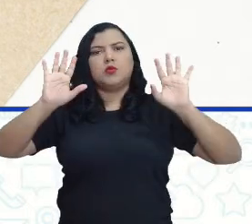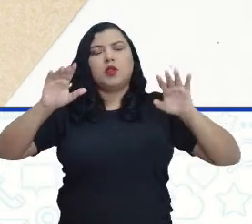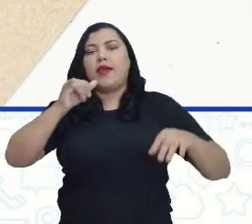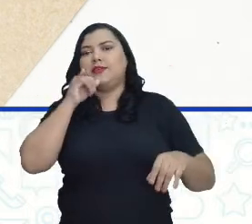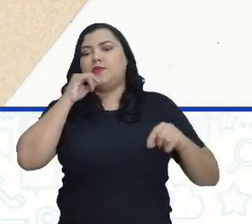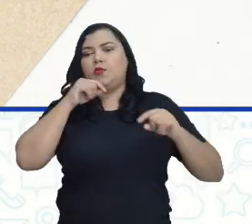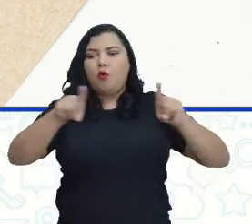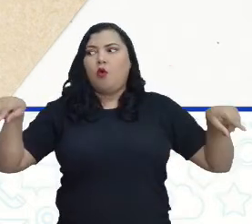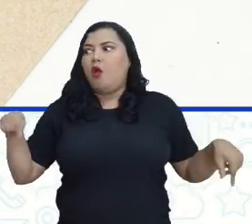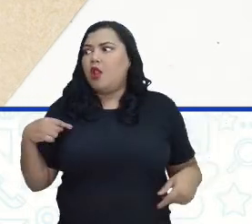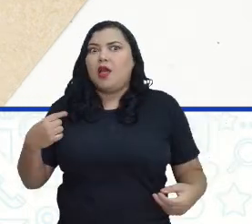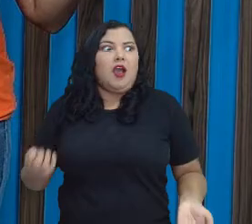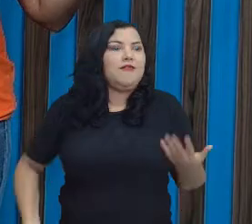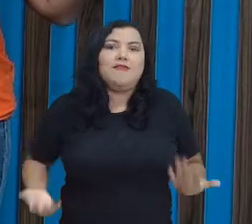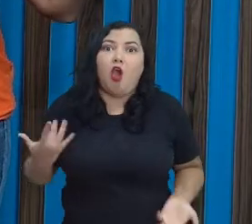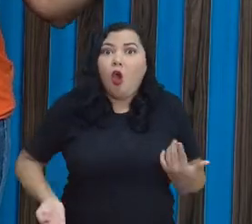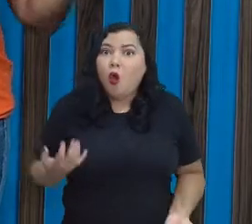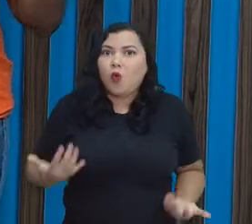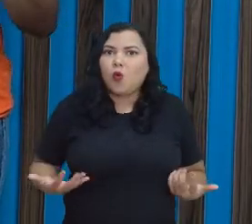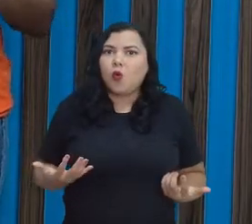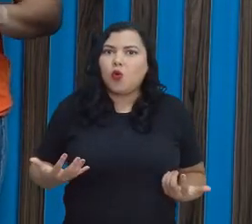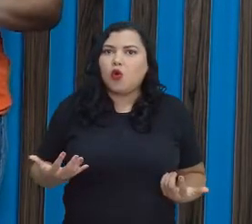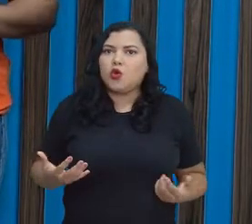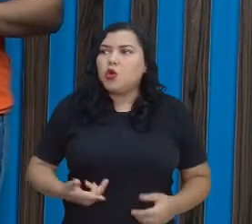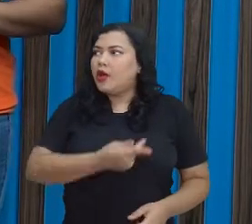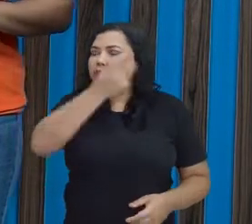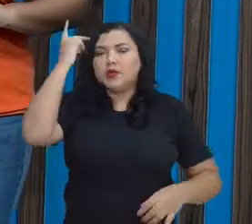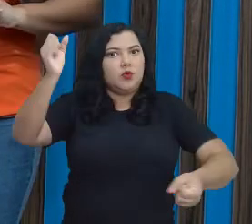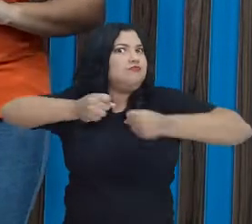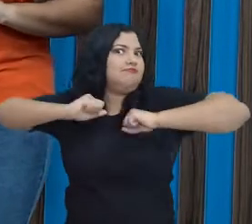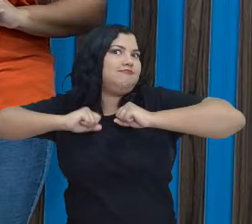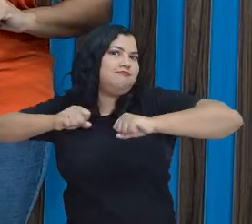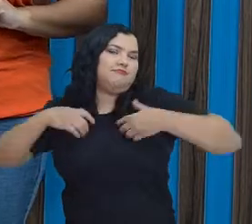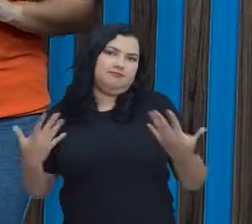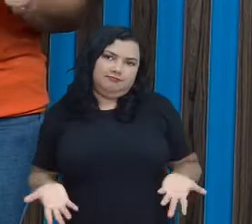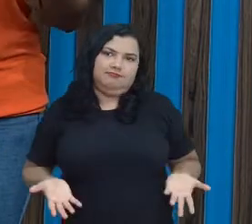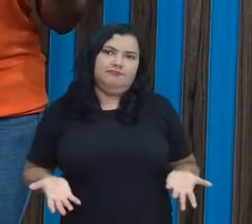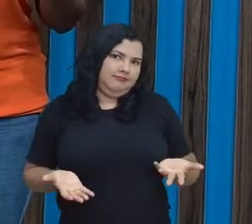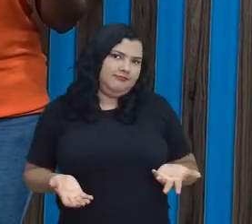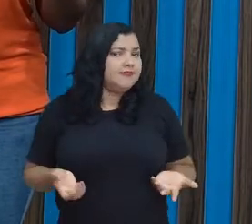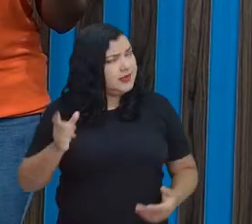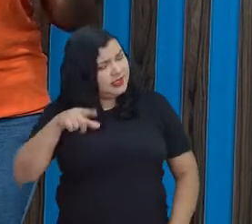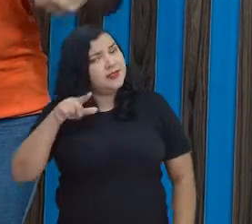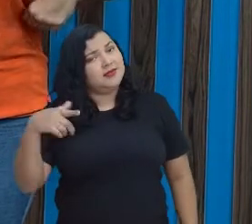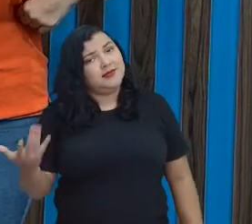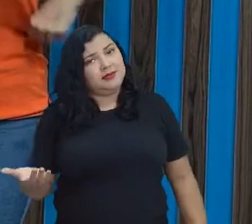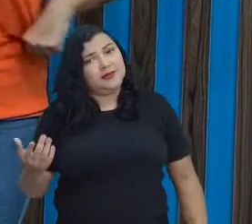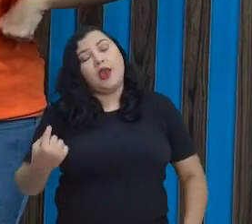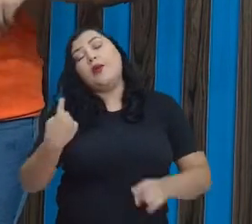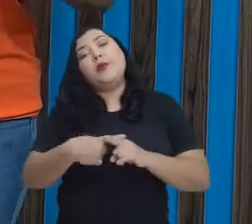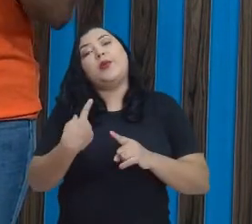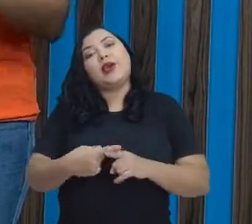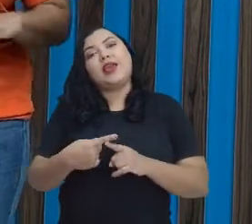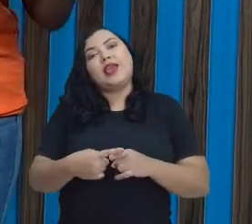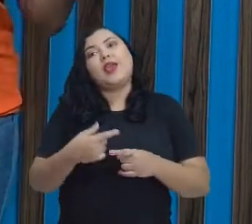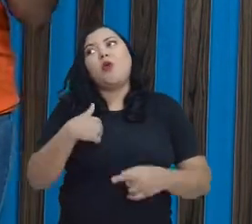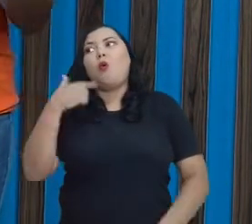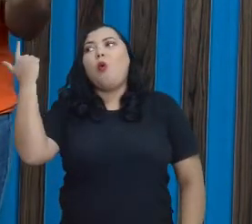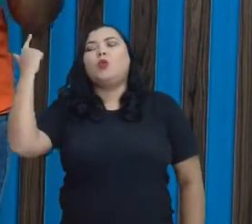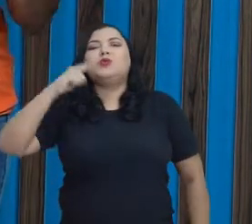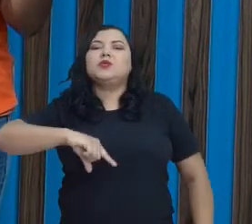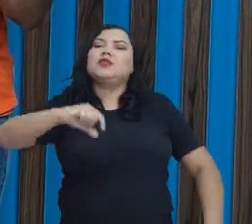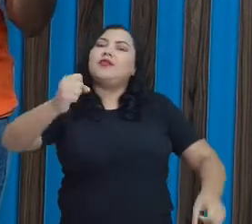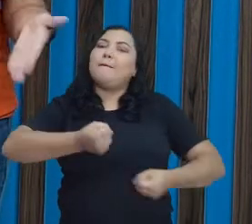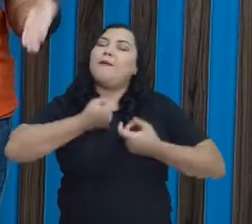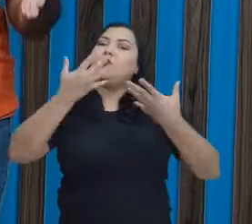estúdio e eu gritar fogo, todo mundo aqui vai sair correndo. Não vai? Por quê? Porque eu consegui